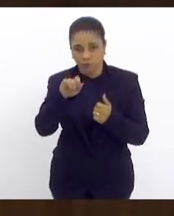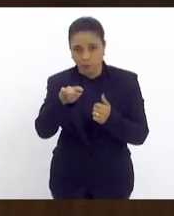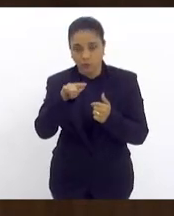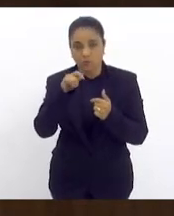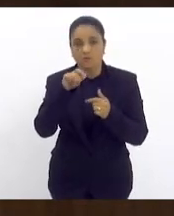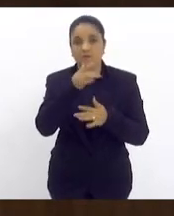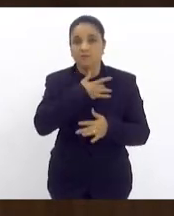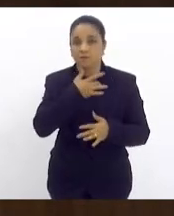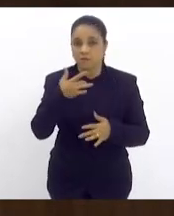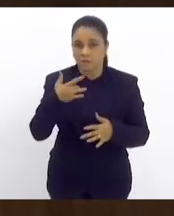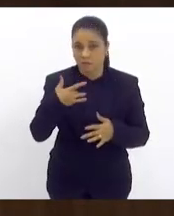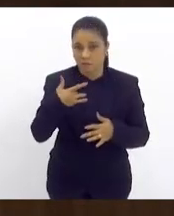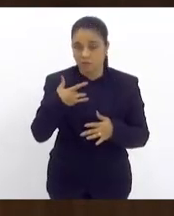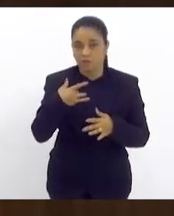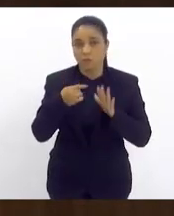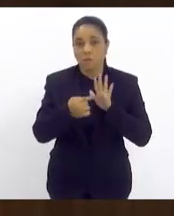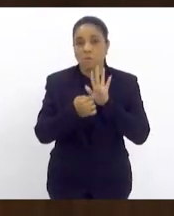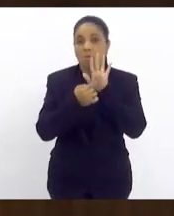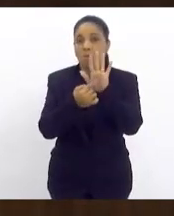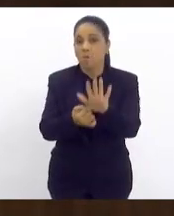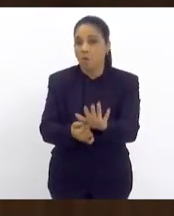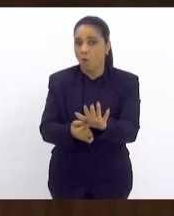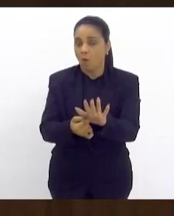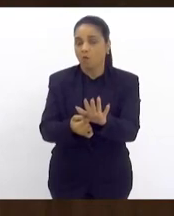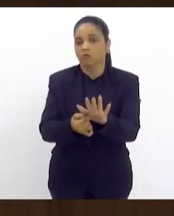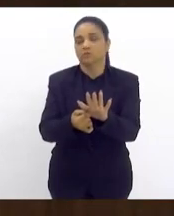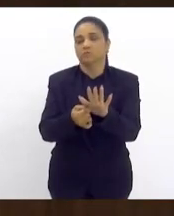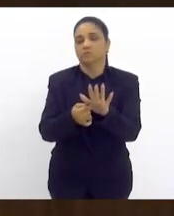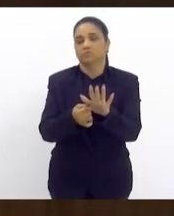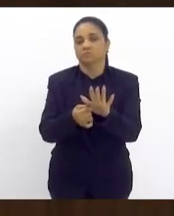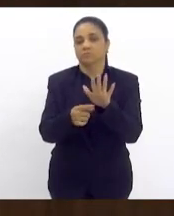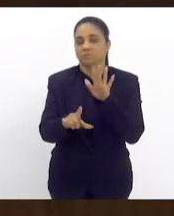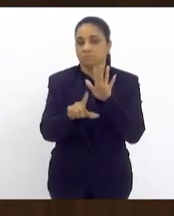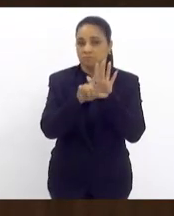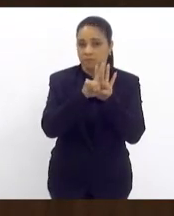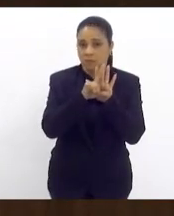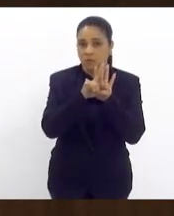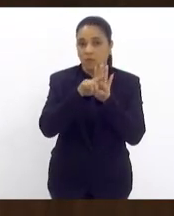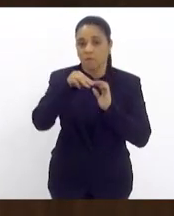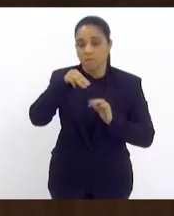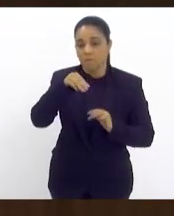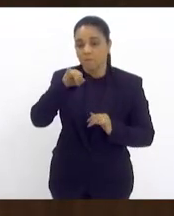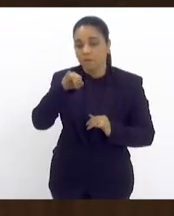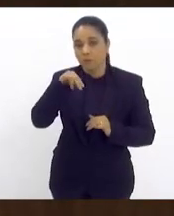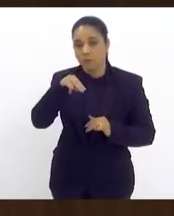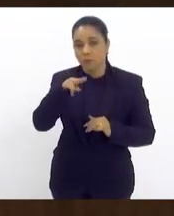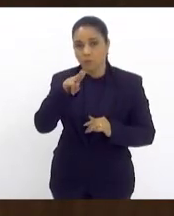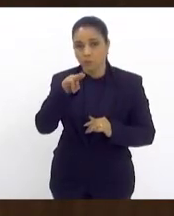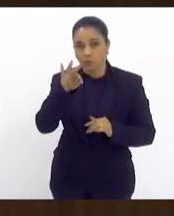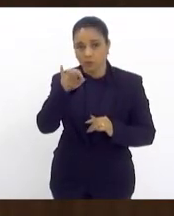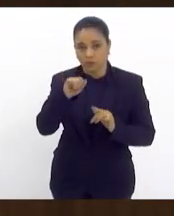nesta indicação Legislativa uma minuta diante projeto de lei